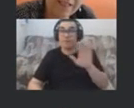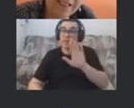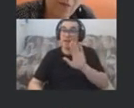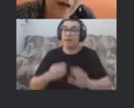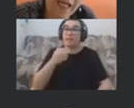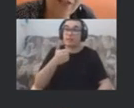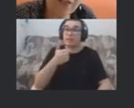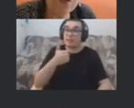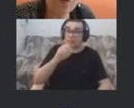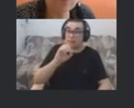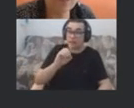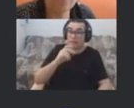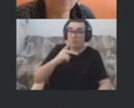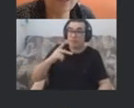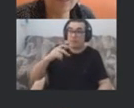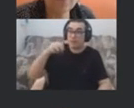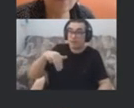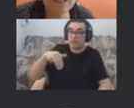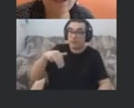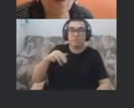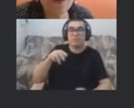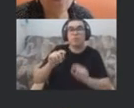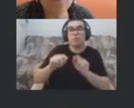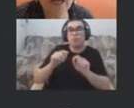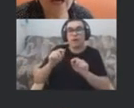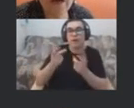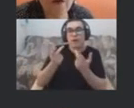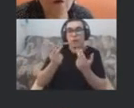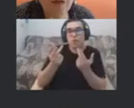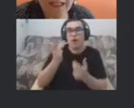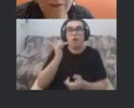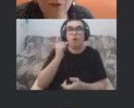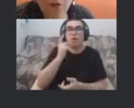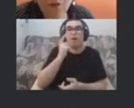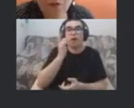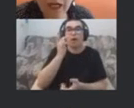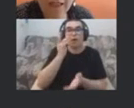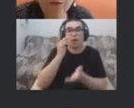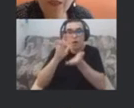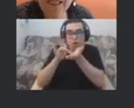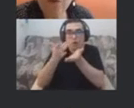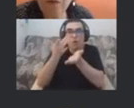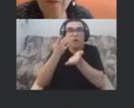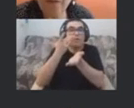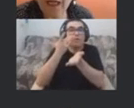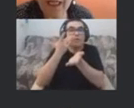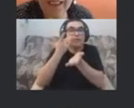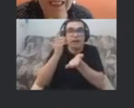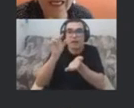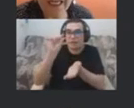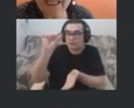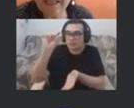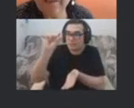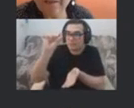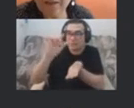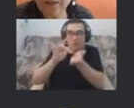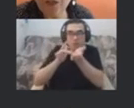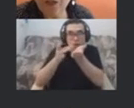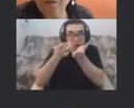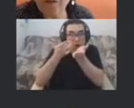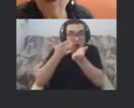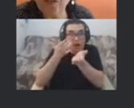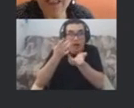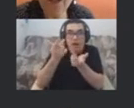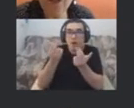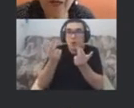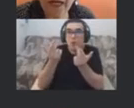ppm, seria uma lente de contato, tá? Então, seria como encontrar uma lente de contato na areia,